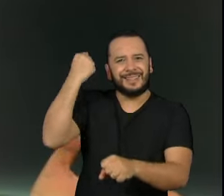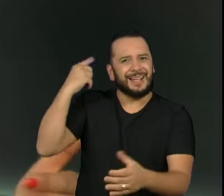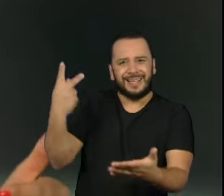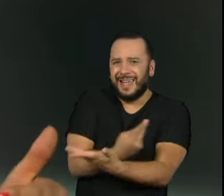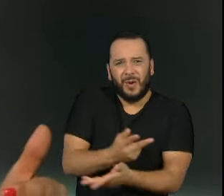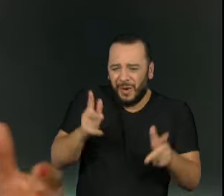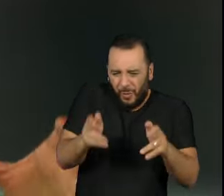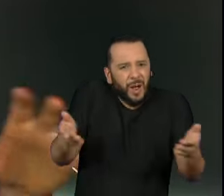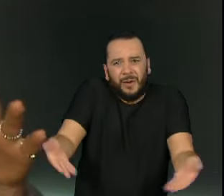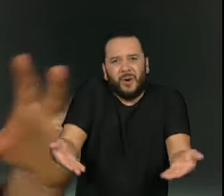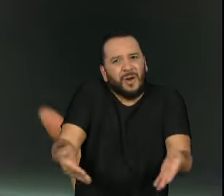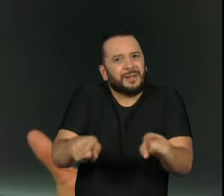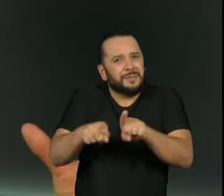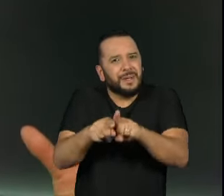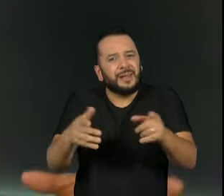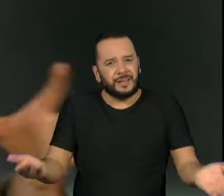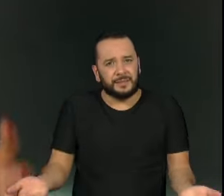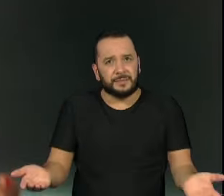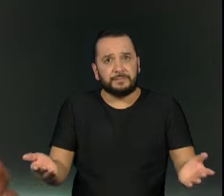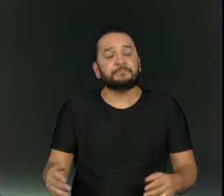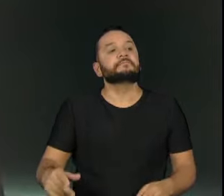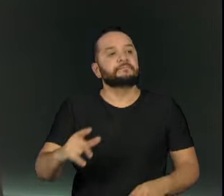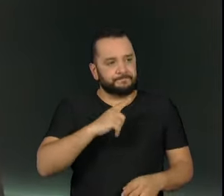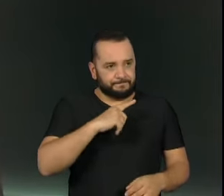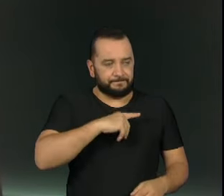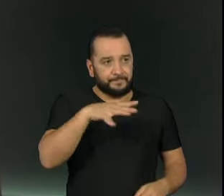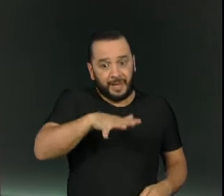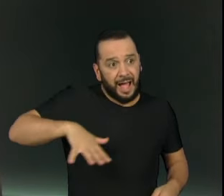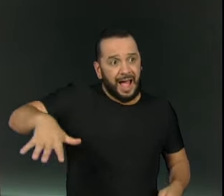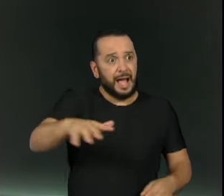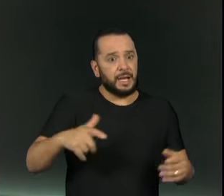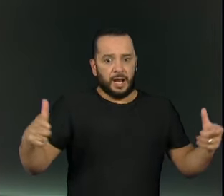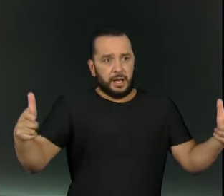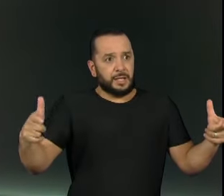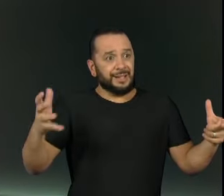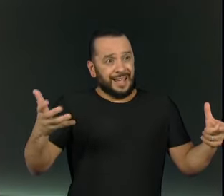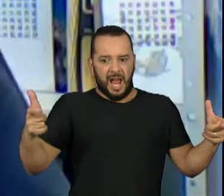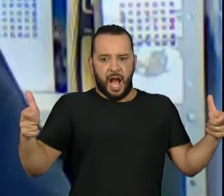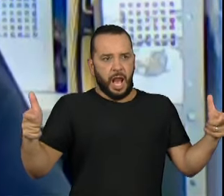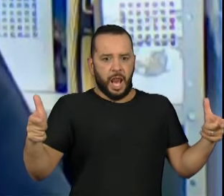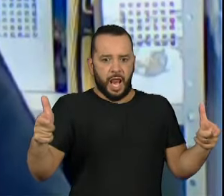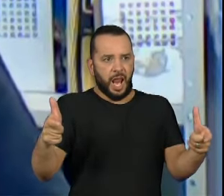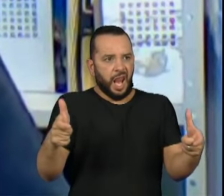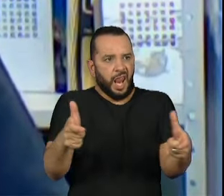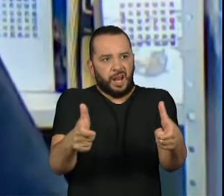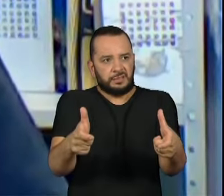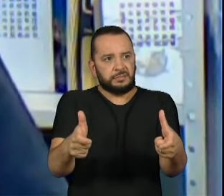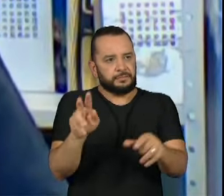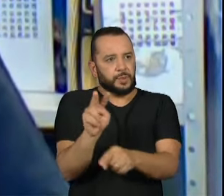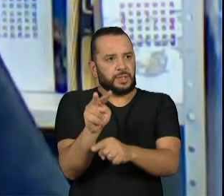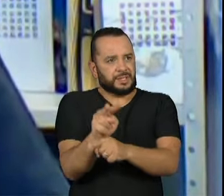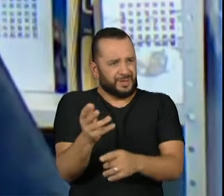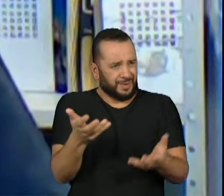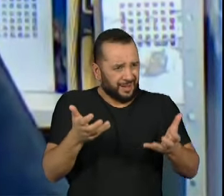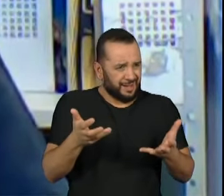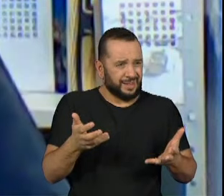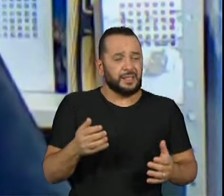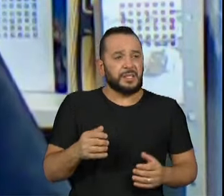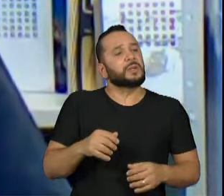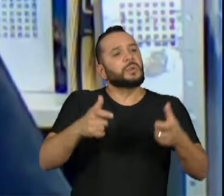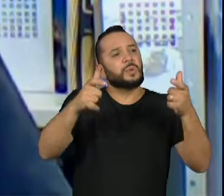inclusive, uma intenção de alterar os limites, reduzir a reserva extrativista Chico Mendes, né? São quase 20 mil